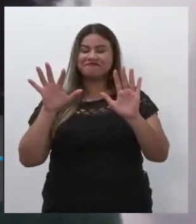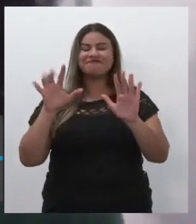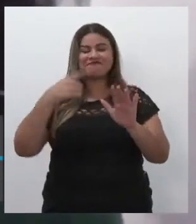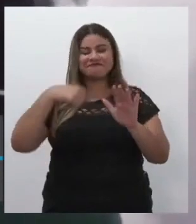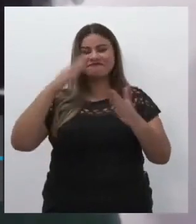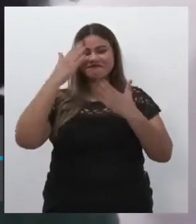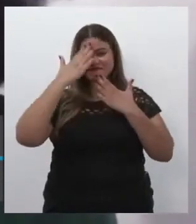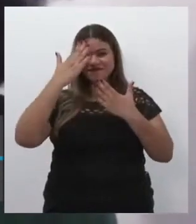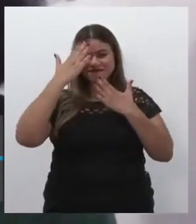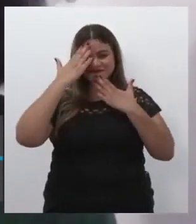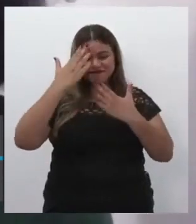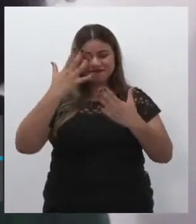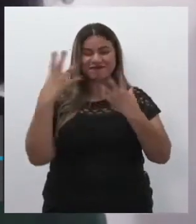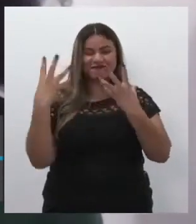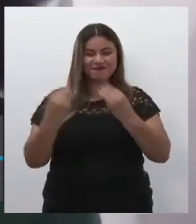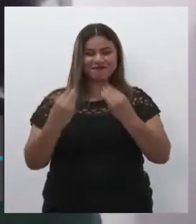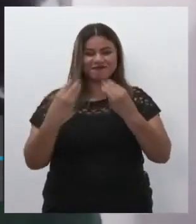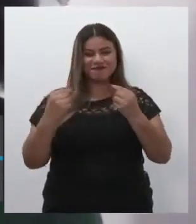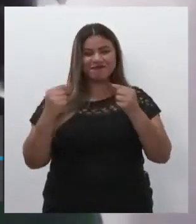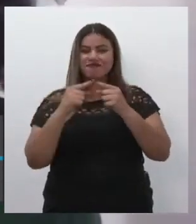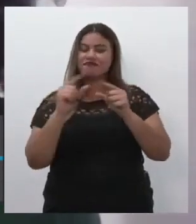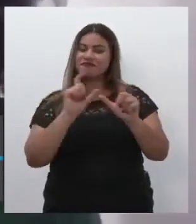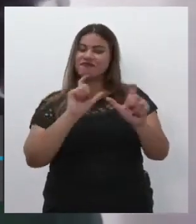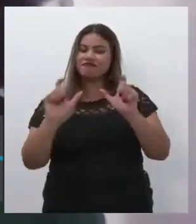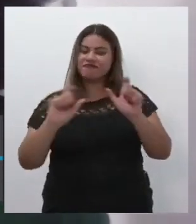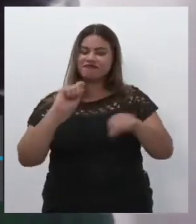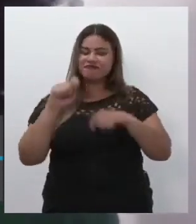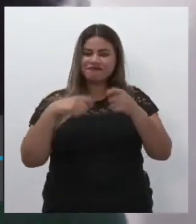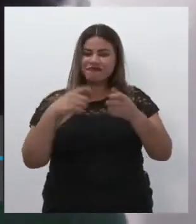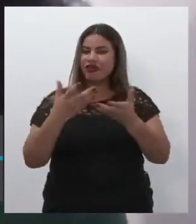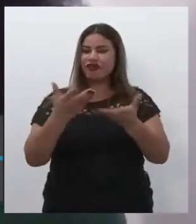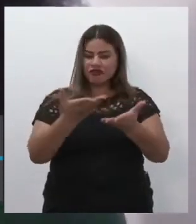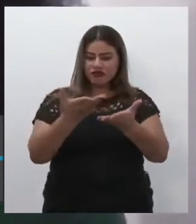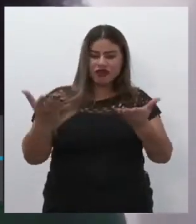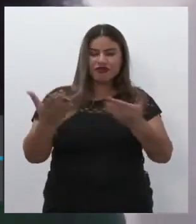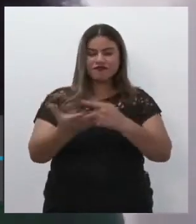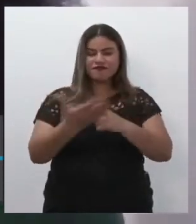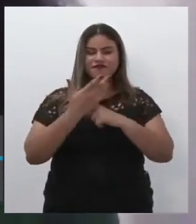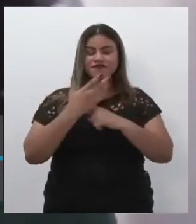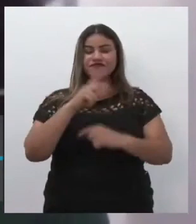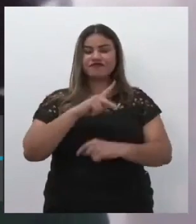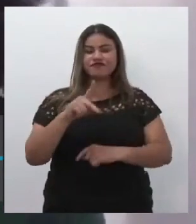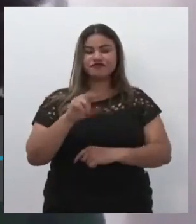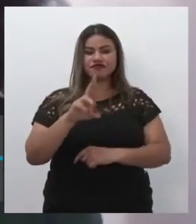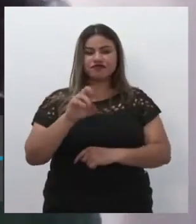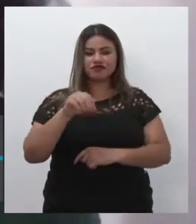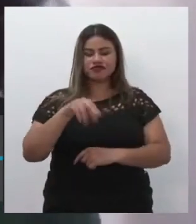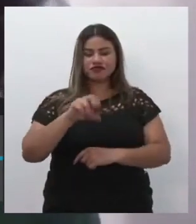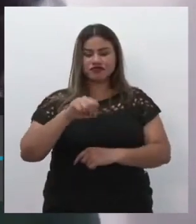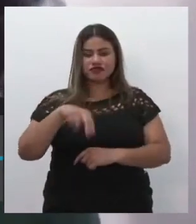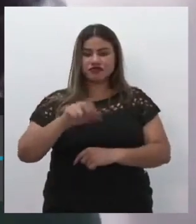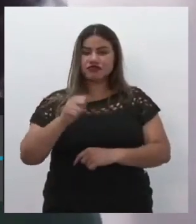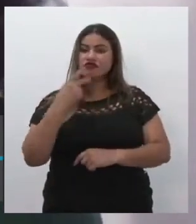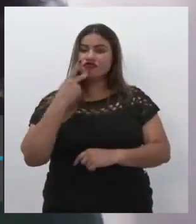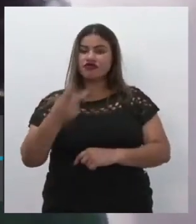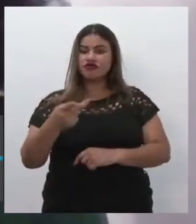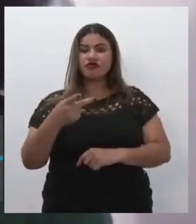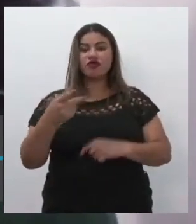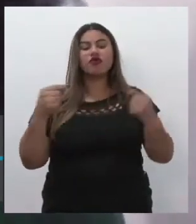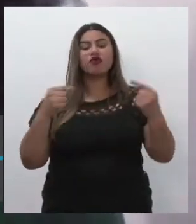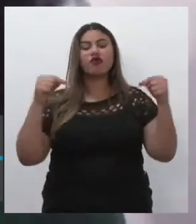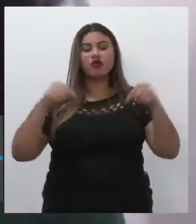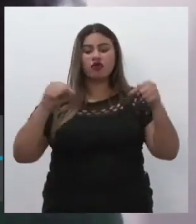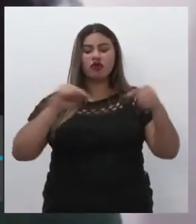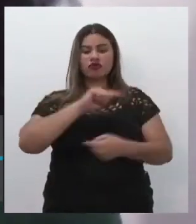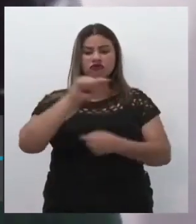agradece imensamente pelas palavras de vocês. Então a professora Rosana falou que a formação foi bem